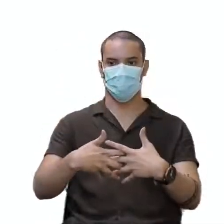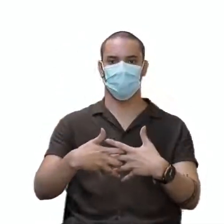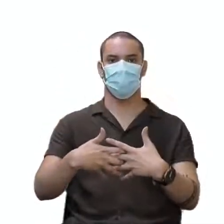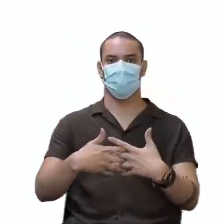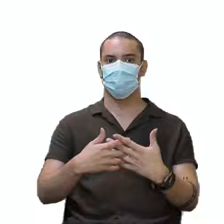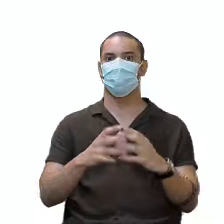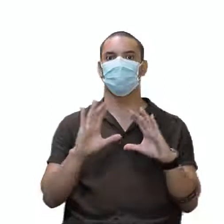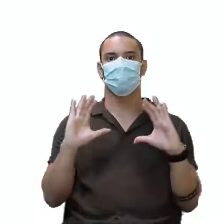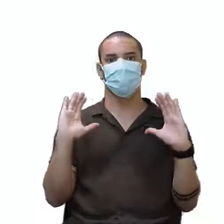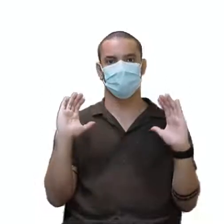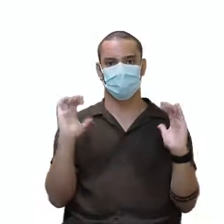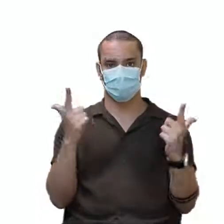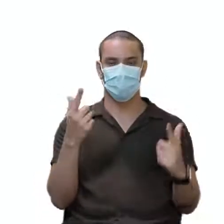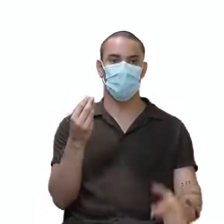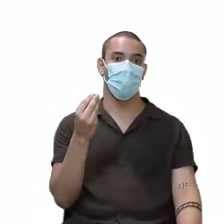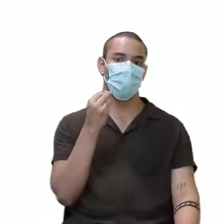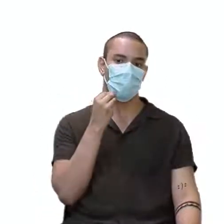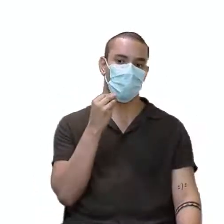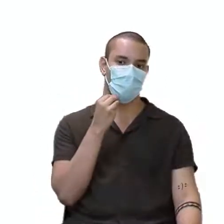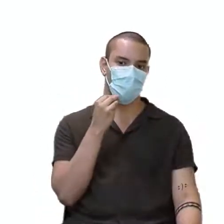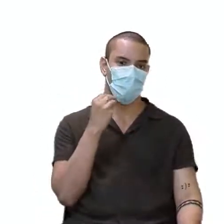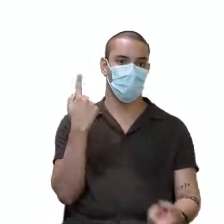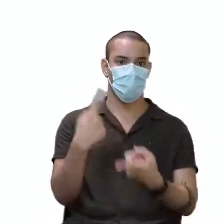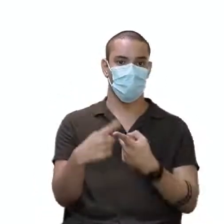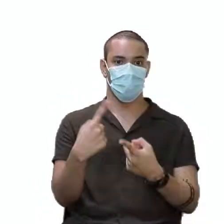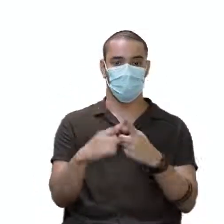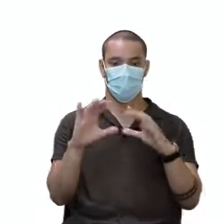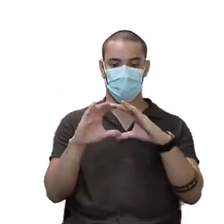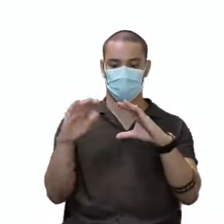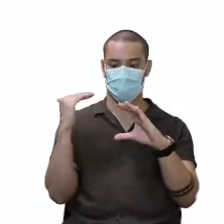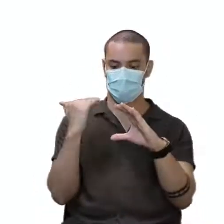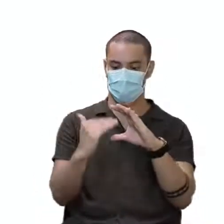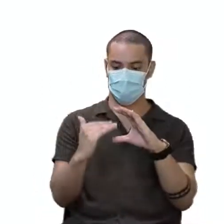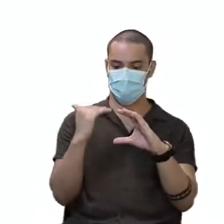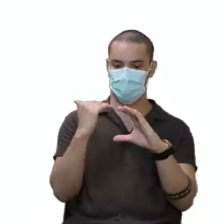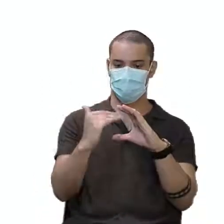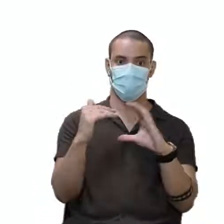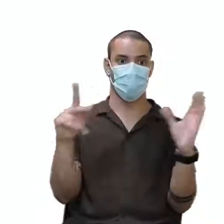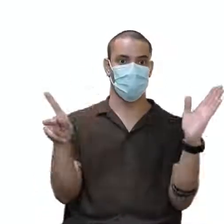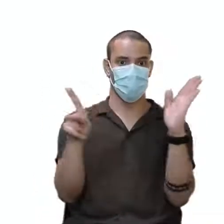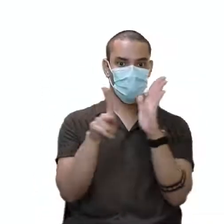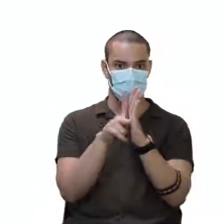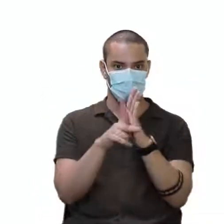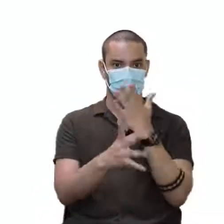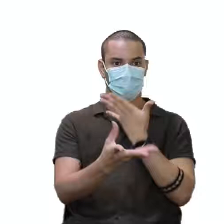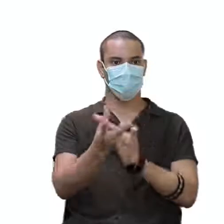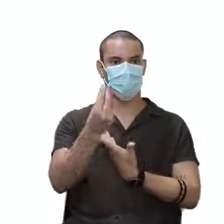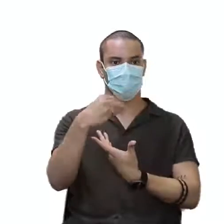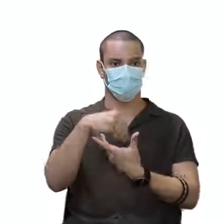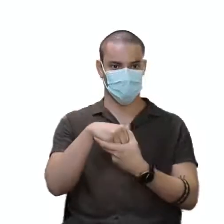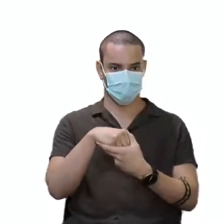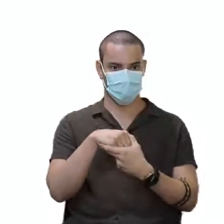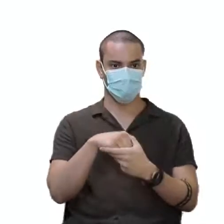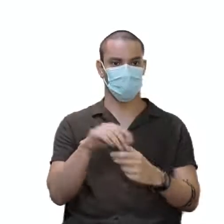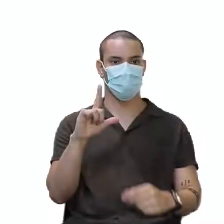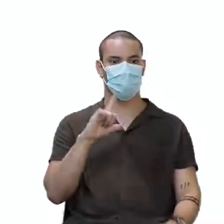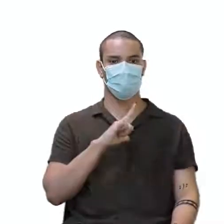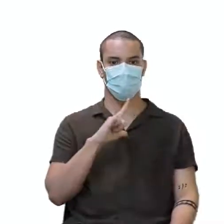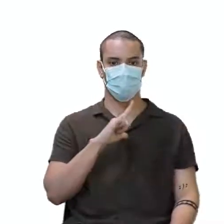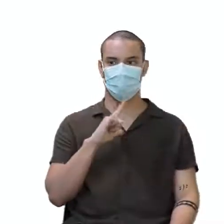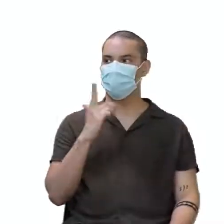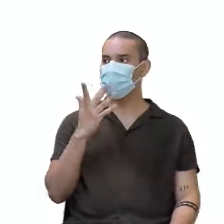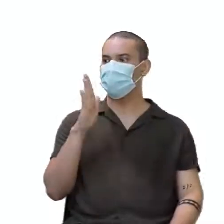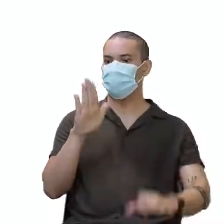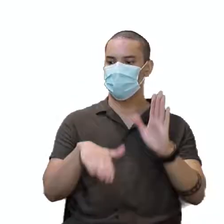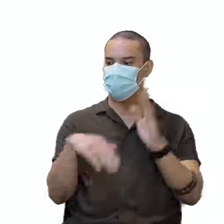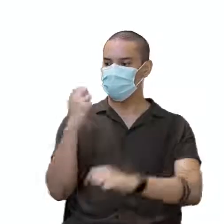complexas, obviamente. Cada nível desse extrato, dessa vegetação